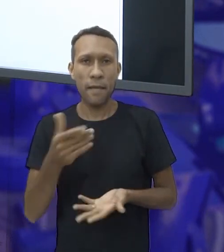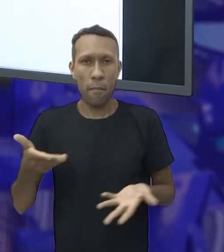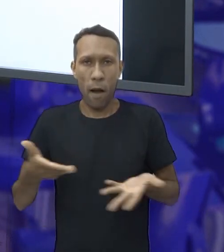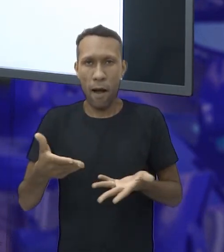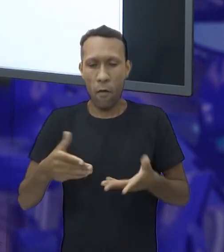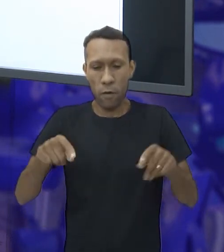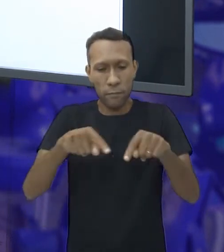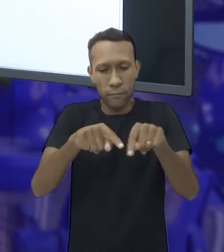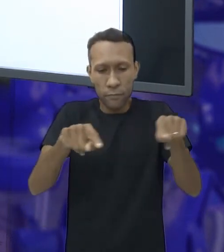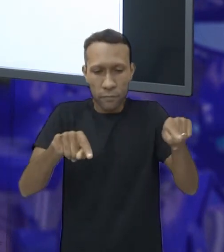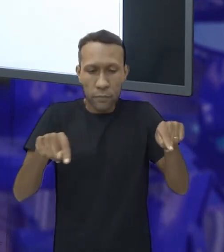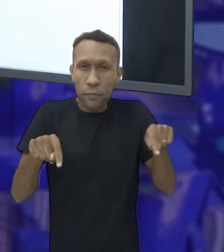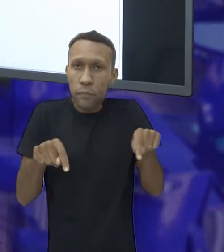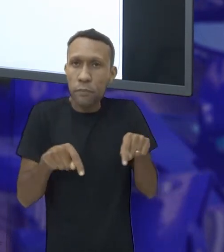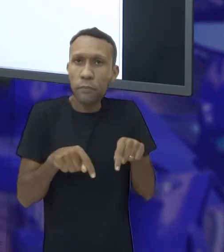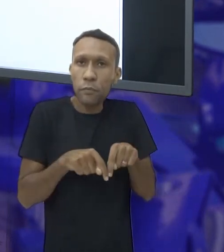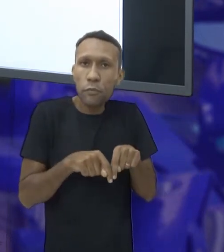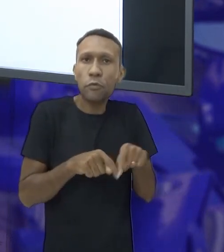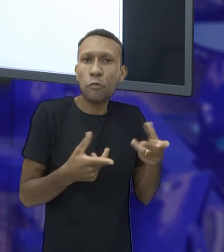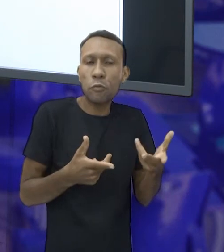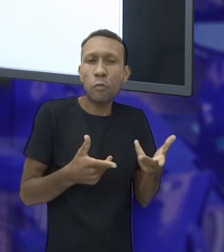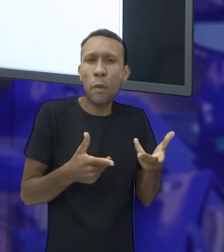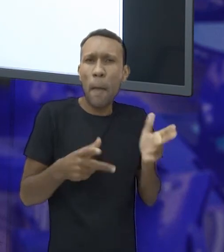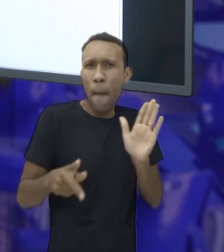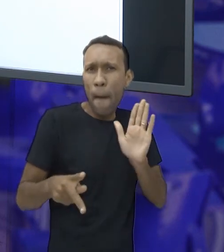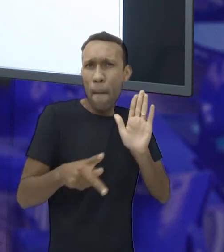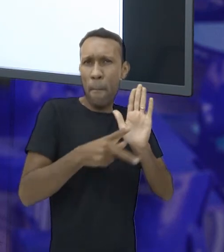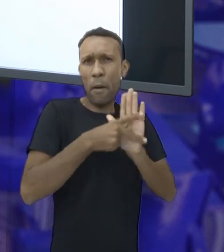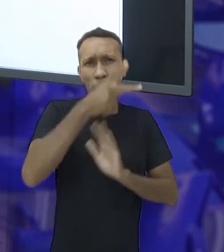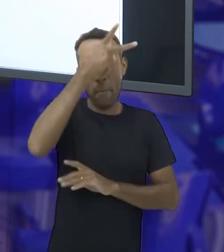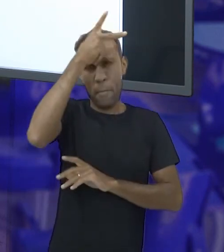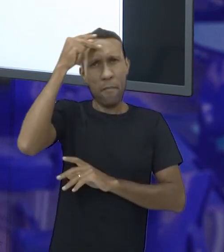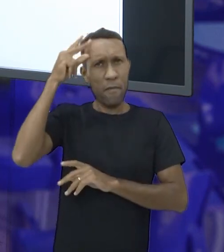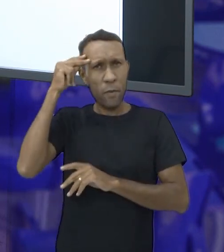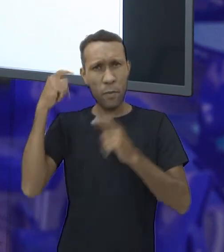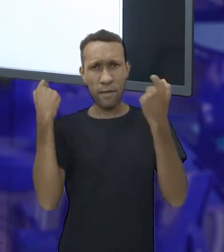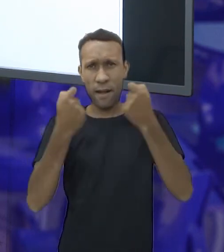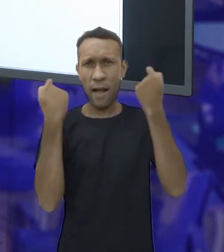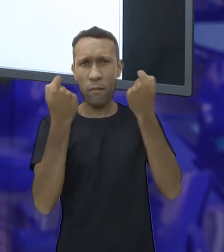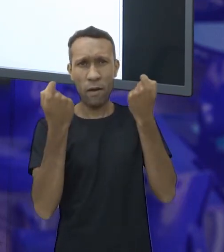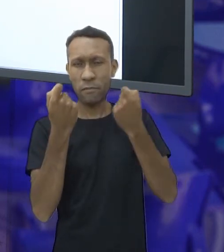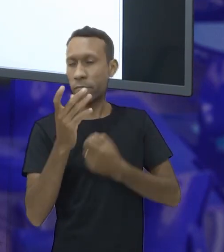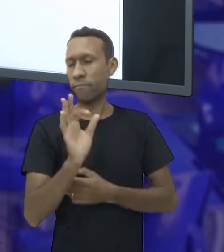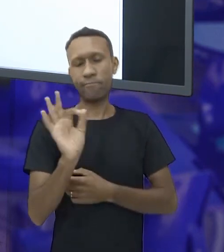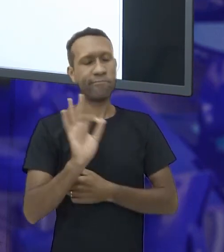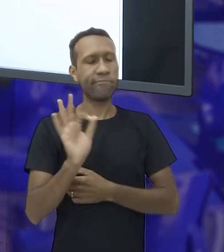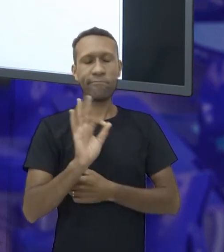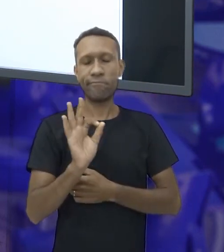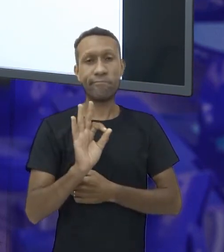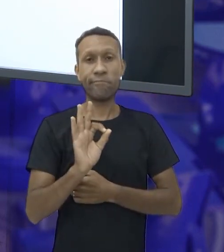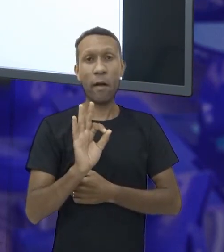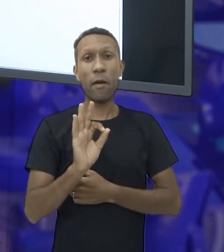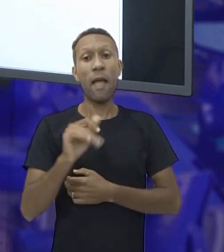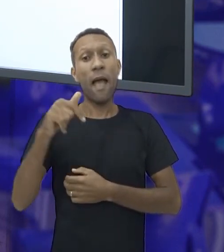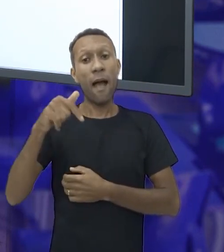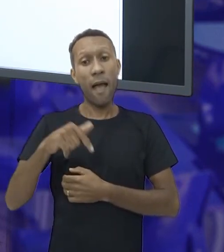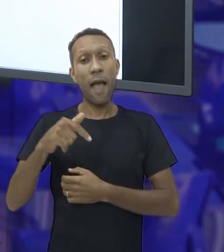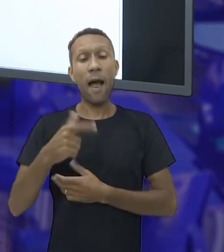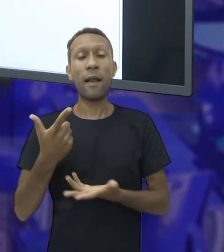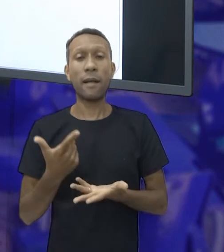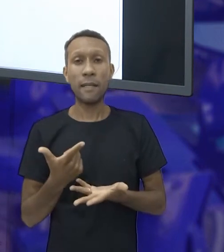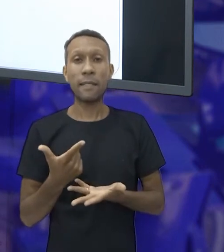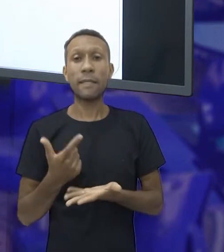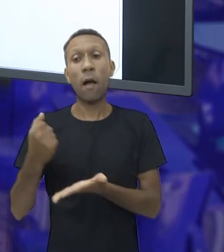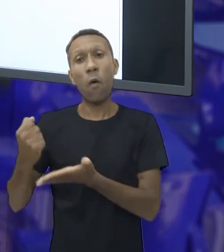estúdio, né? O estúdio ele não pertence à Prefeitura Municipal de Caruaru, porém, esse estúdio ele presta serviço